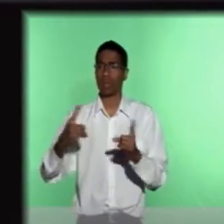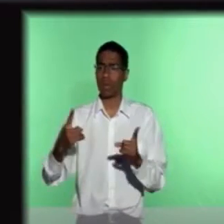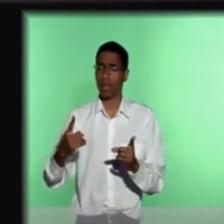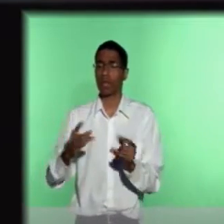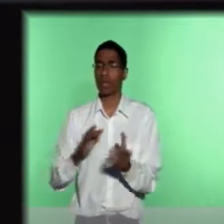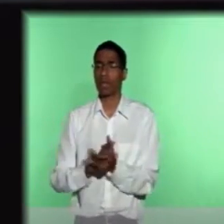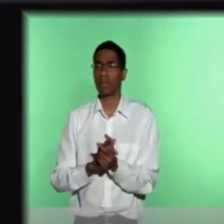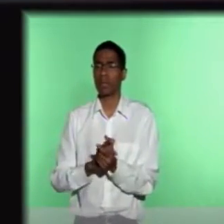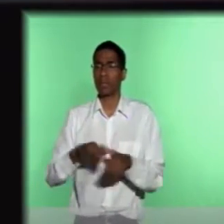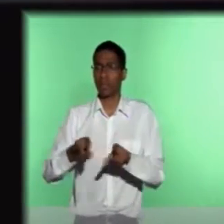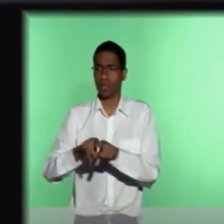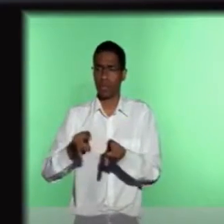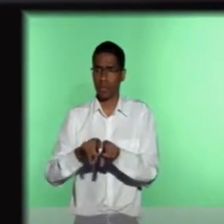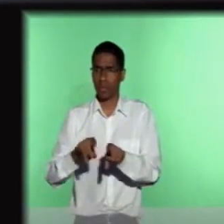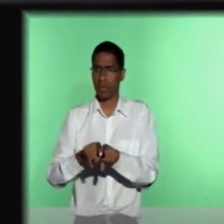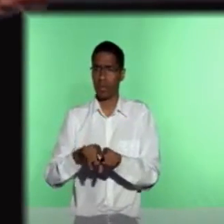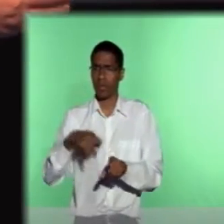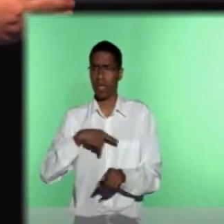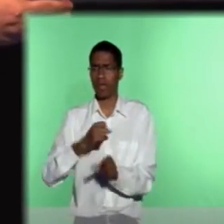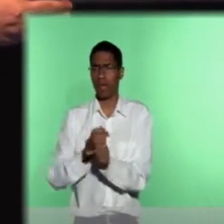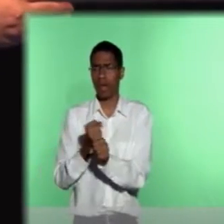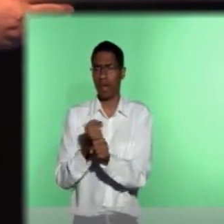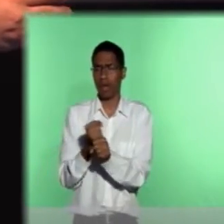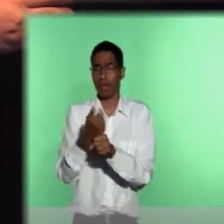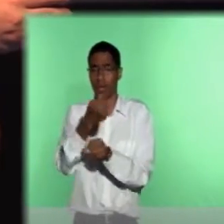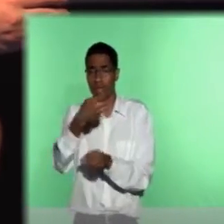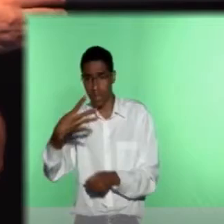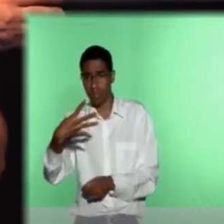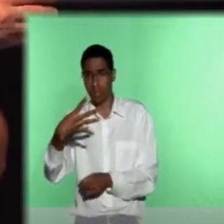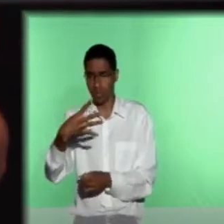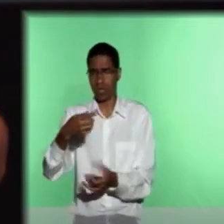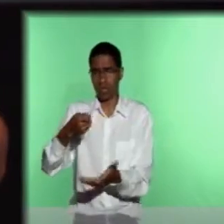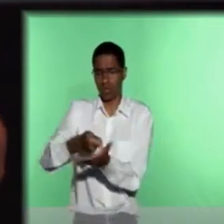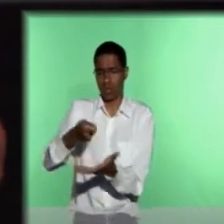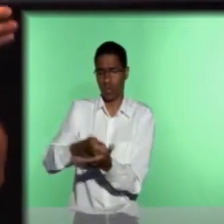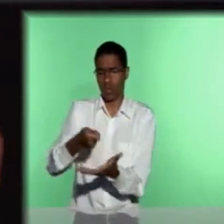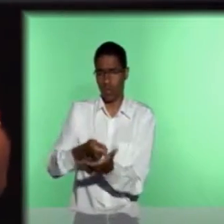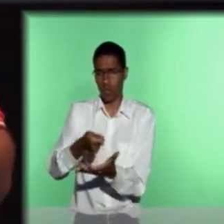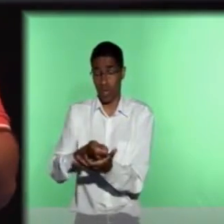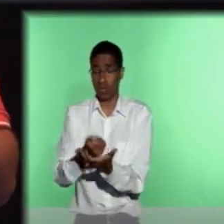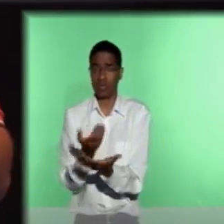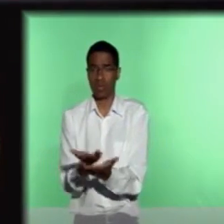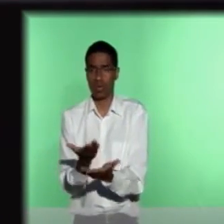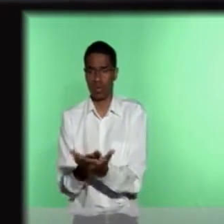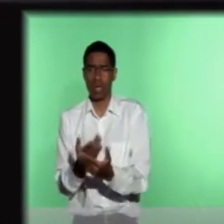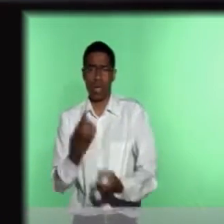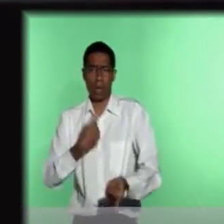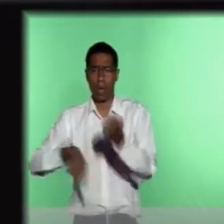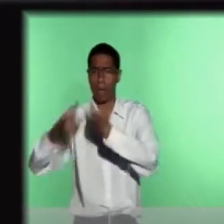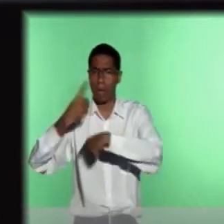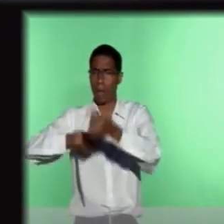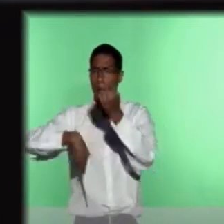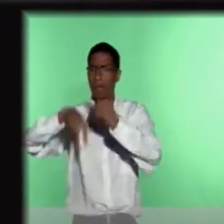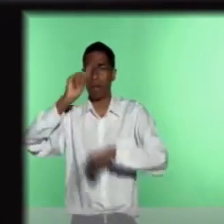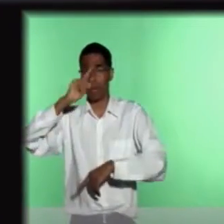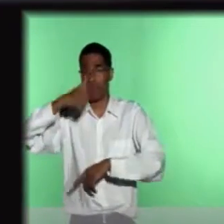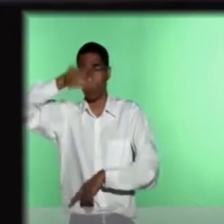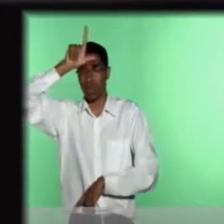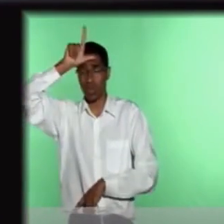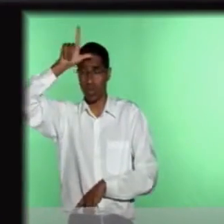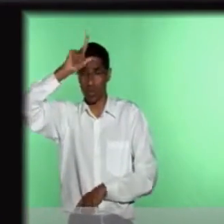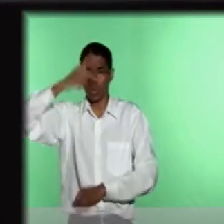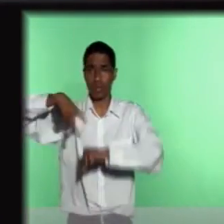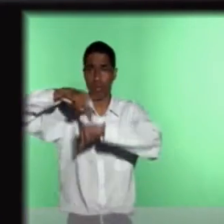mas é um marco legal que aponta para 14 anos de escolaridade obrigatória. É um enorme avanço. No nível internacional, a gente está em 9